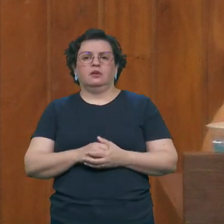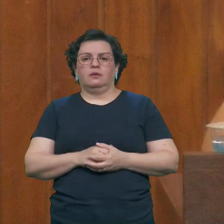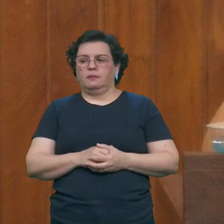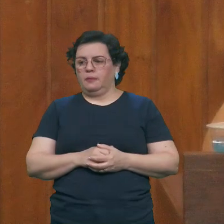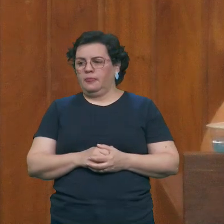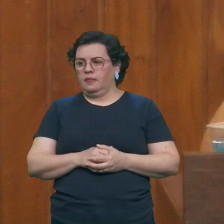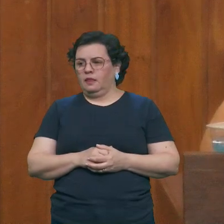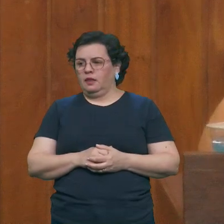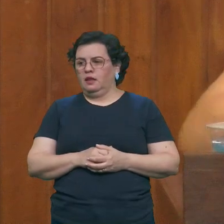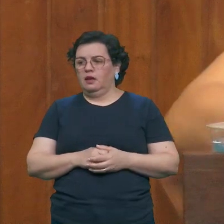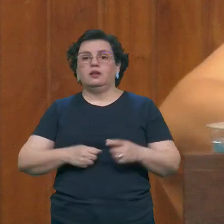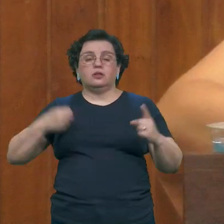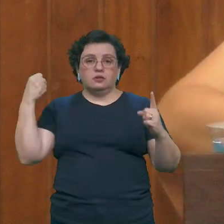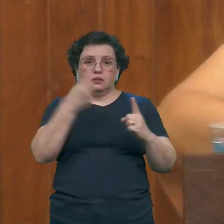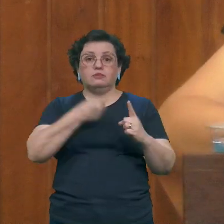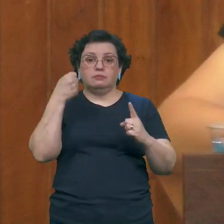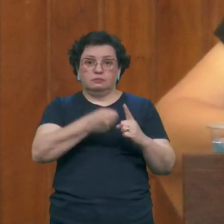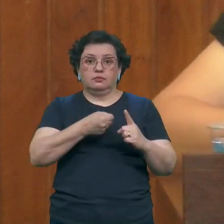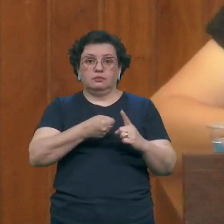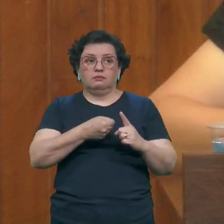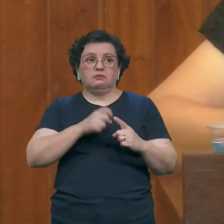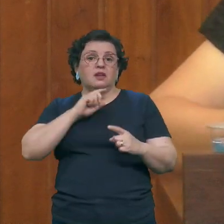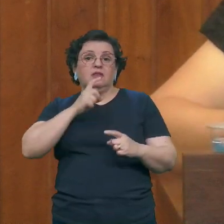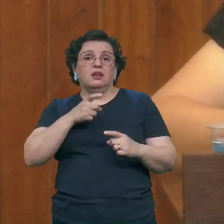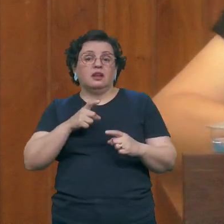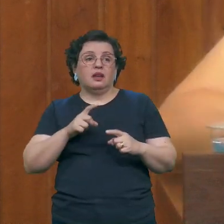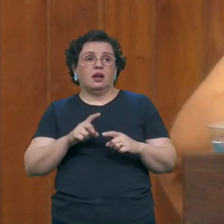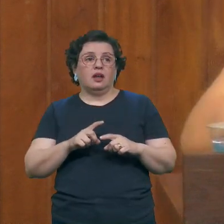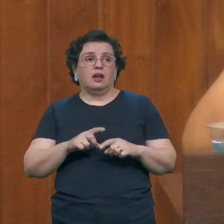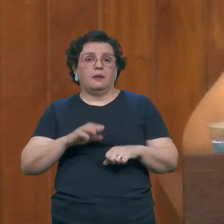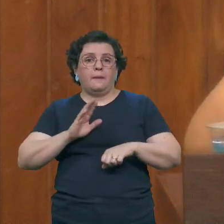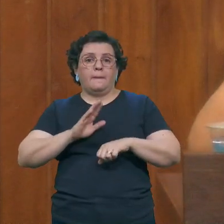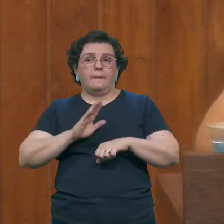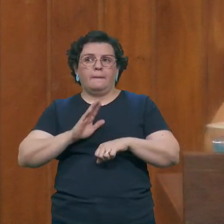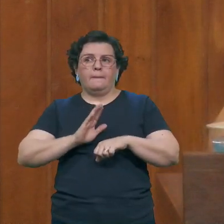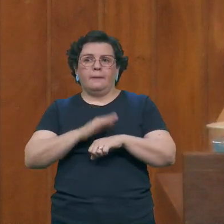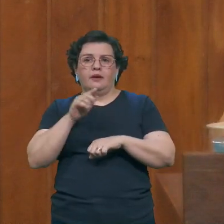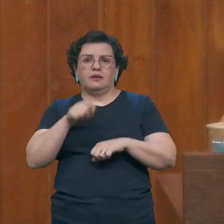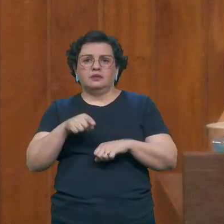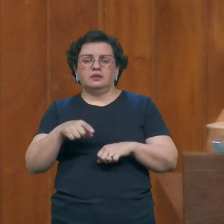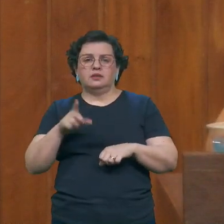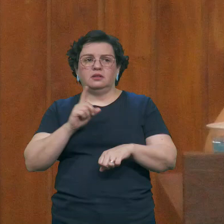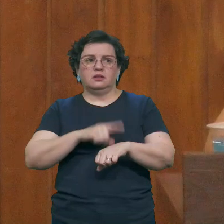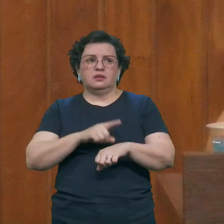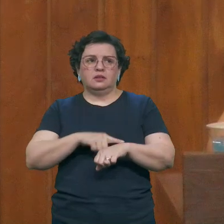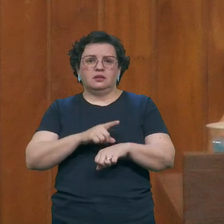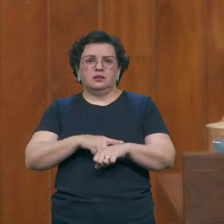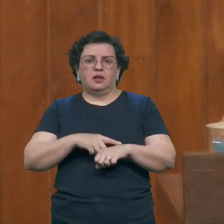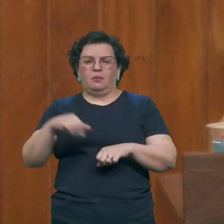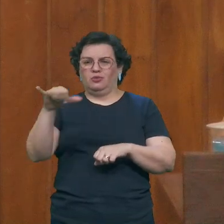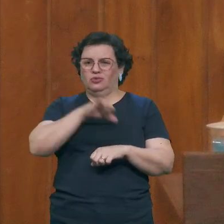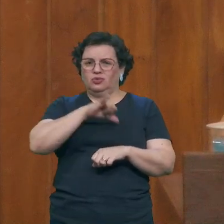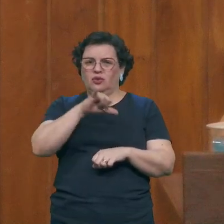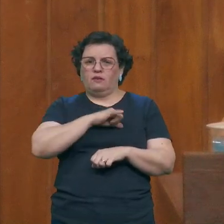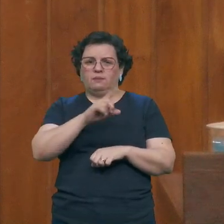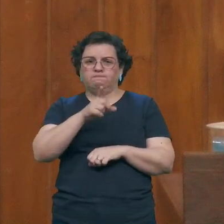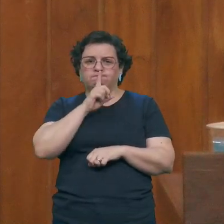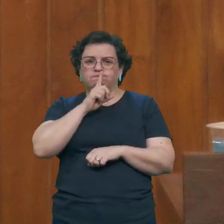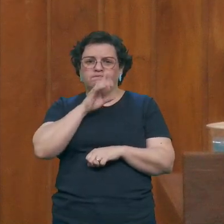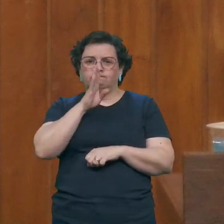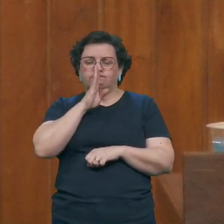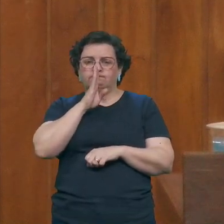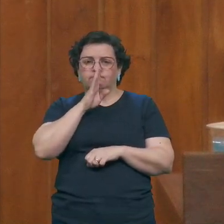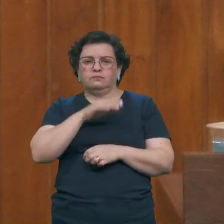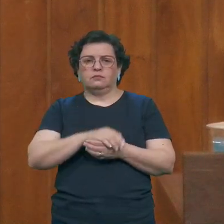e ninguém mais esse tempo de sofrer calada. Muitas delas sofrem